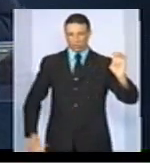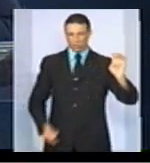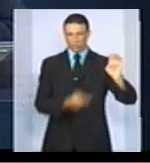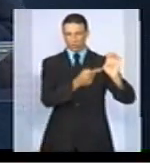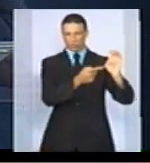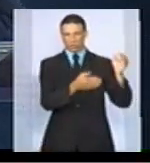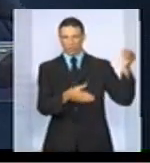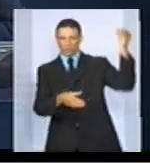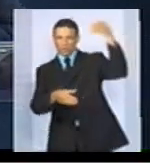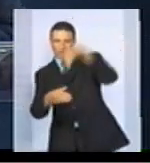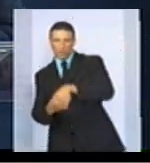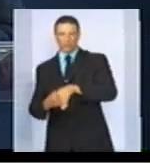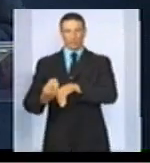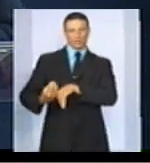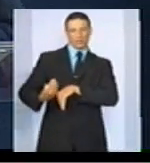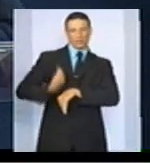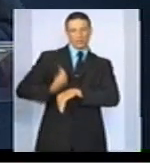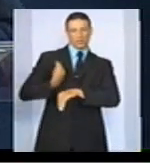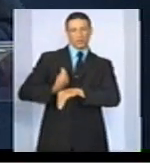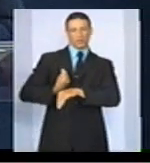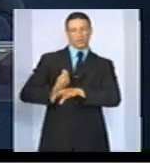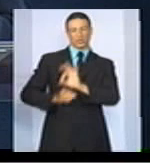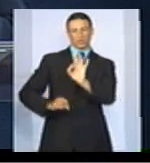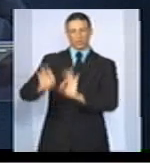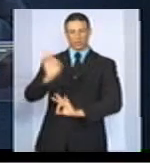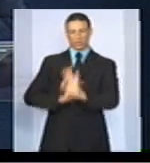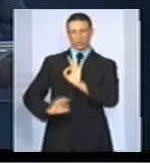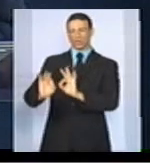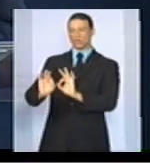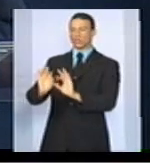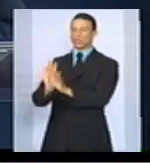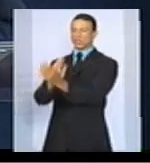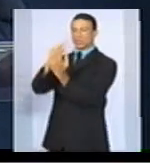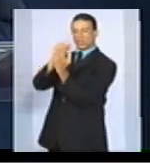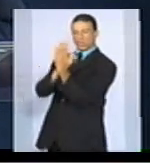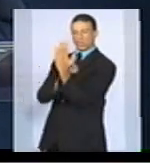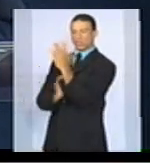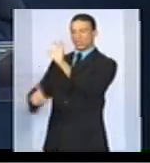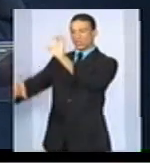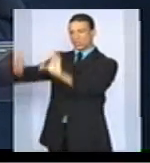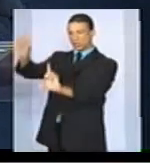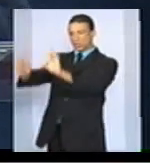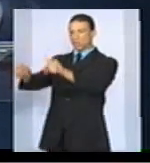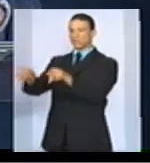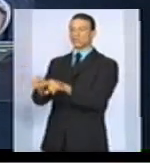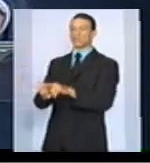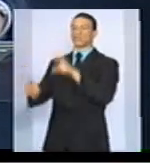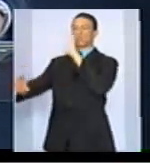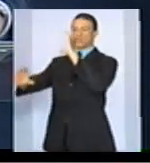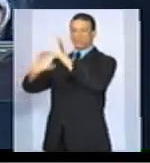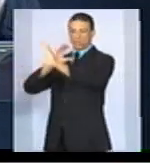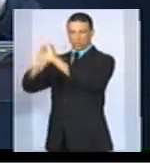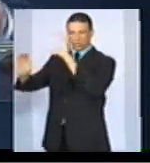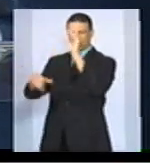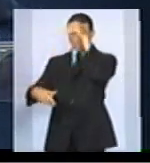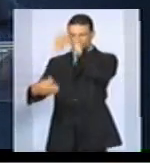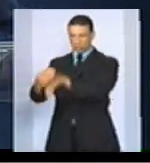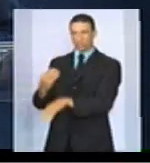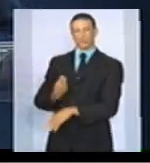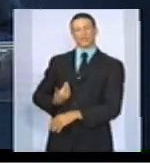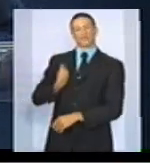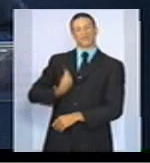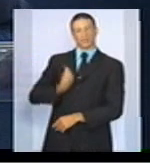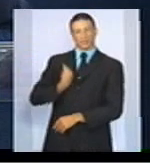presente na regulação do conteúdo Presidente na regulação da comunicação que é um ponto que